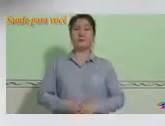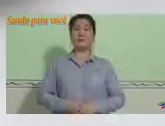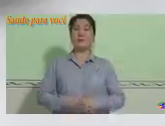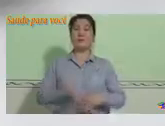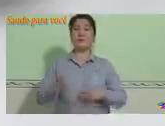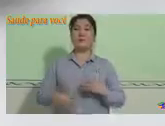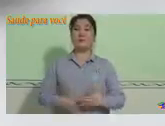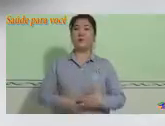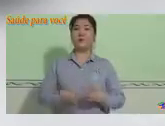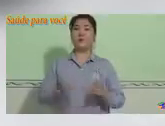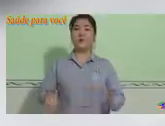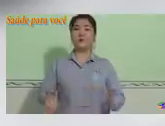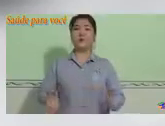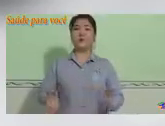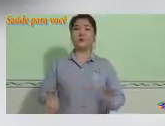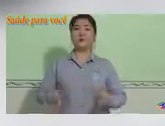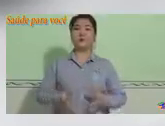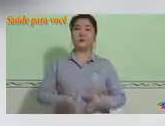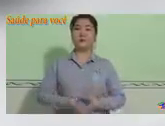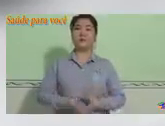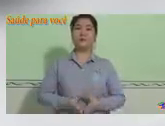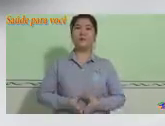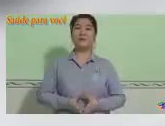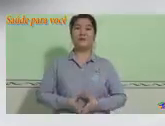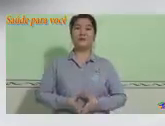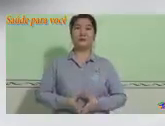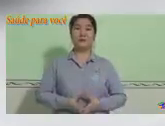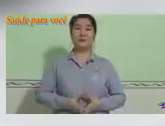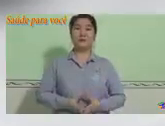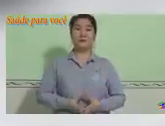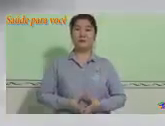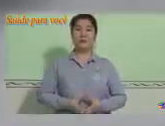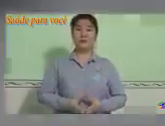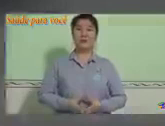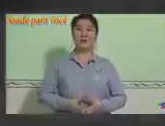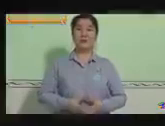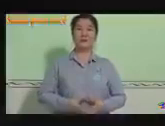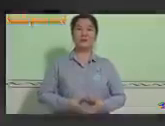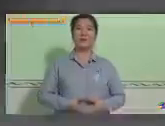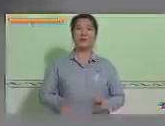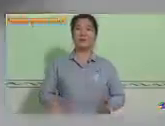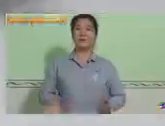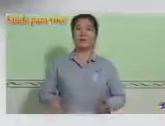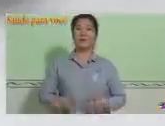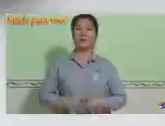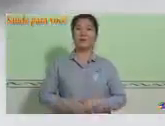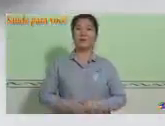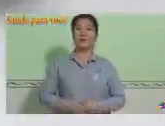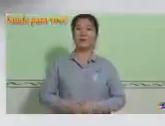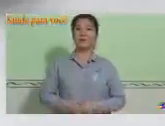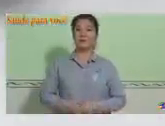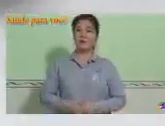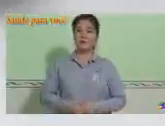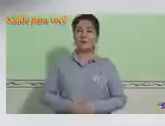Esta é uma boa opção para finalizar o treino do peitoral, vírgula, que além de trabalhar a parte superior e média do peitoral, vírgula,